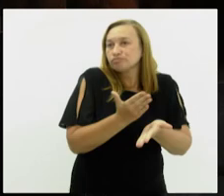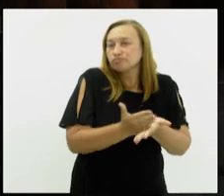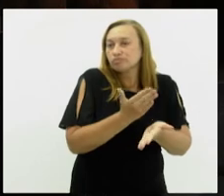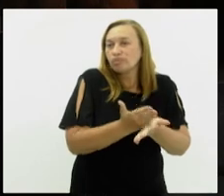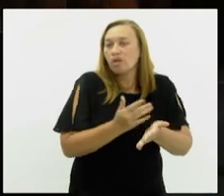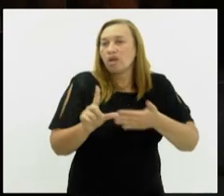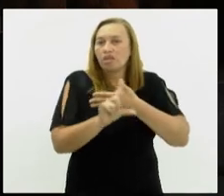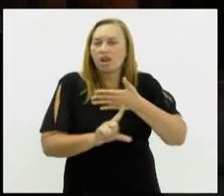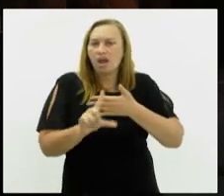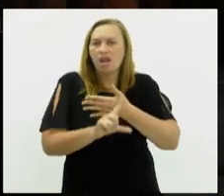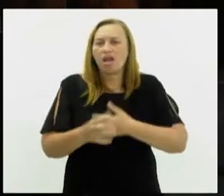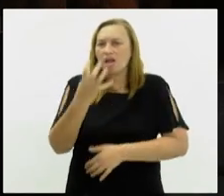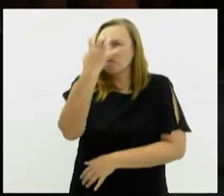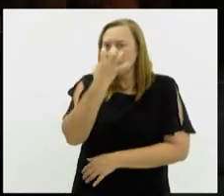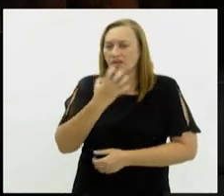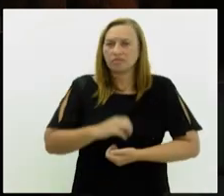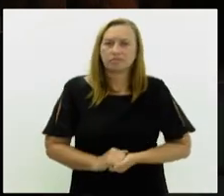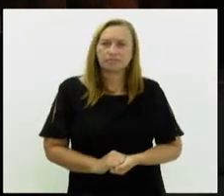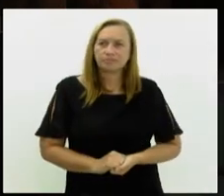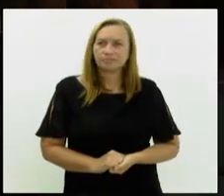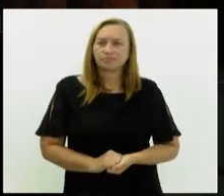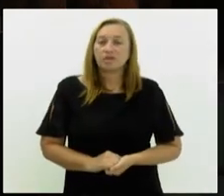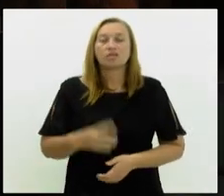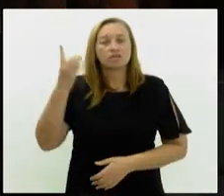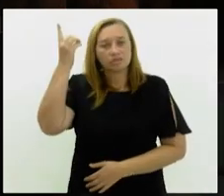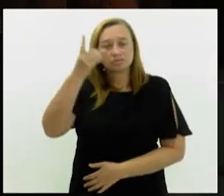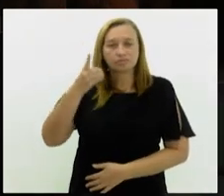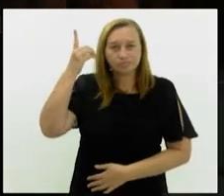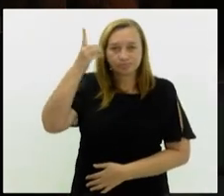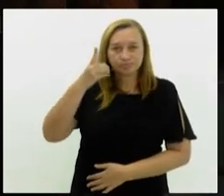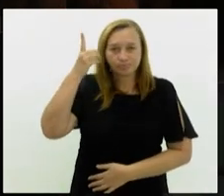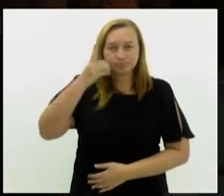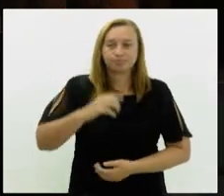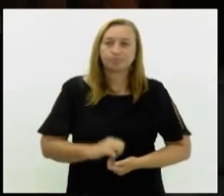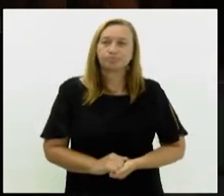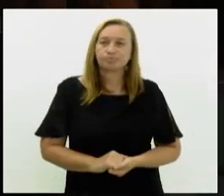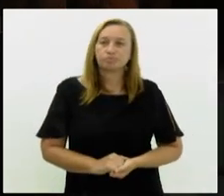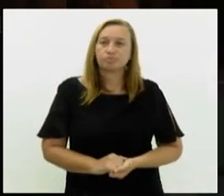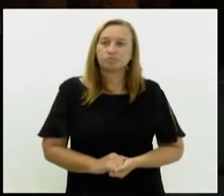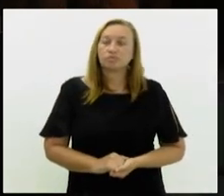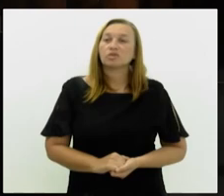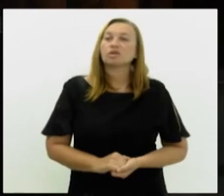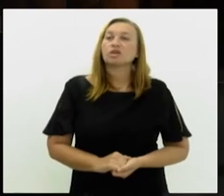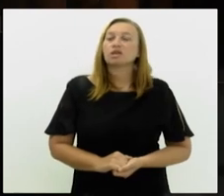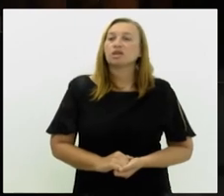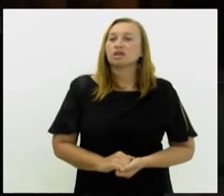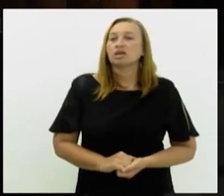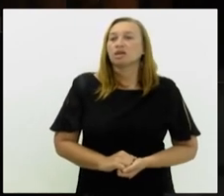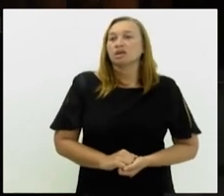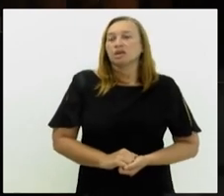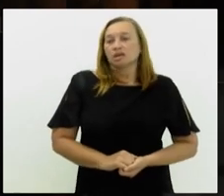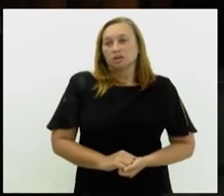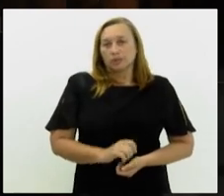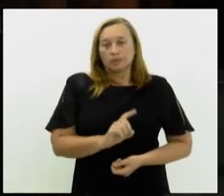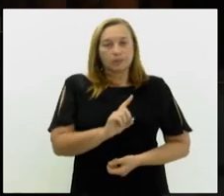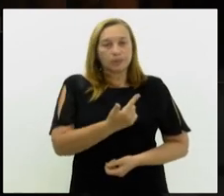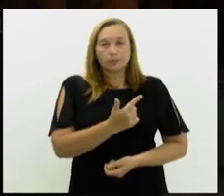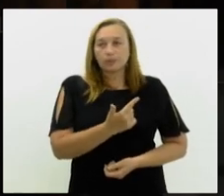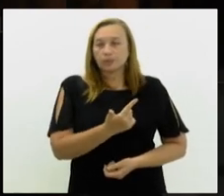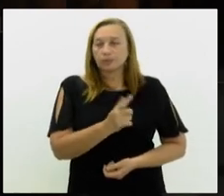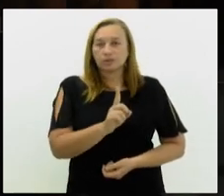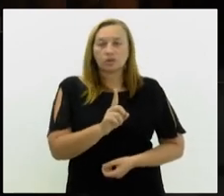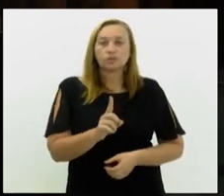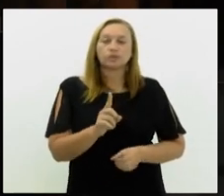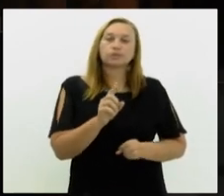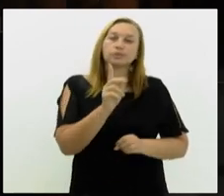É muito grave. Deputados que não são educadores, que não têm conhecimento na